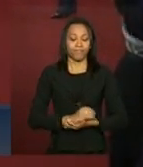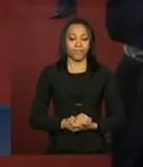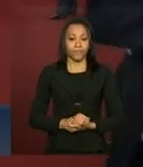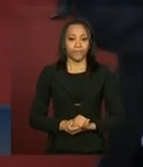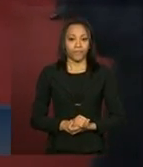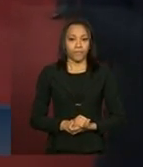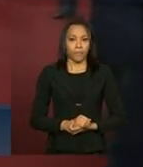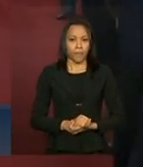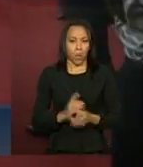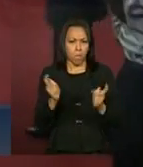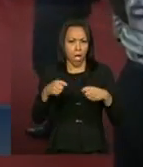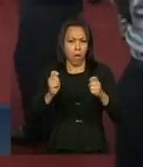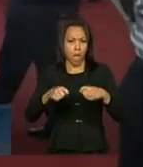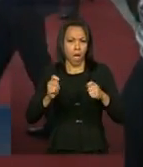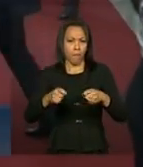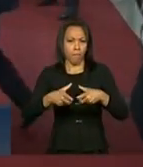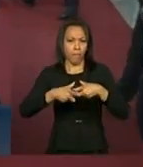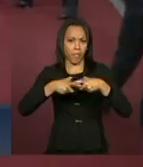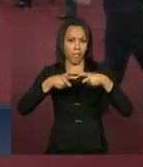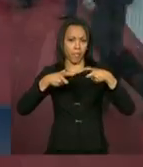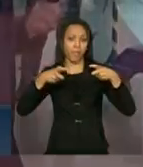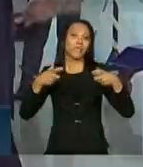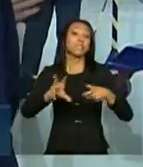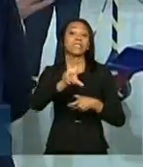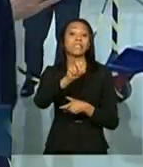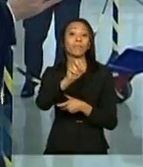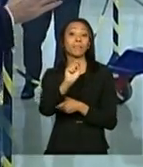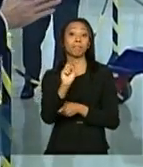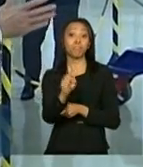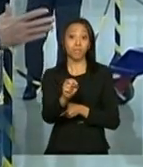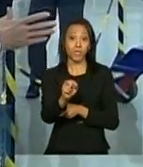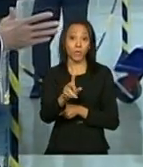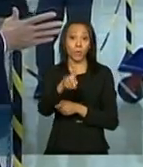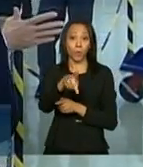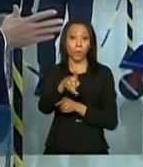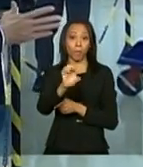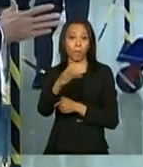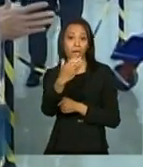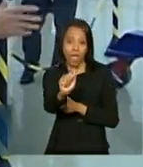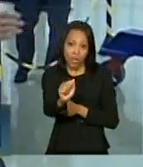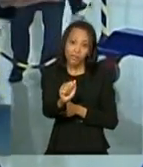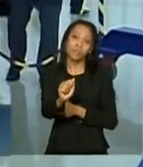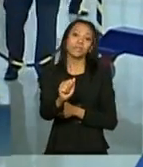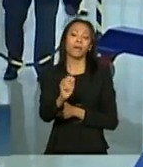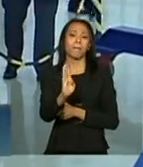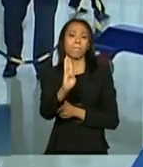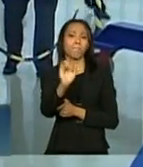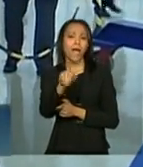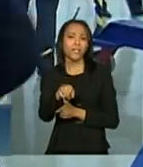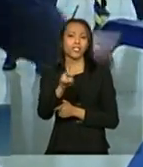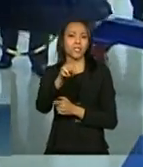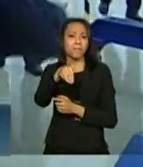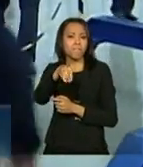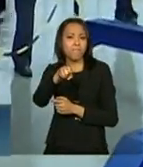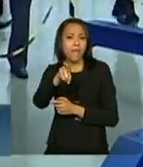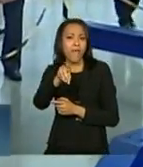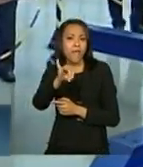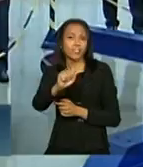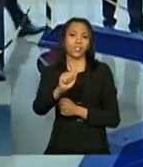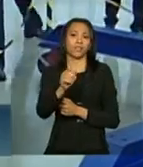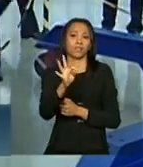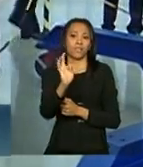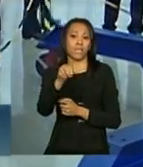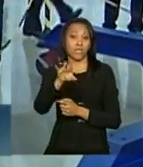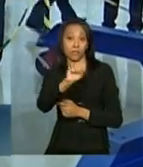A capacidade produtiva é de 50 mil peças por ano, a baixa e média tensão. E agora, então, a partir